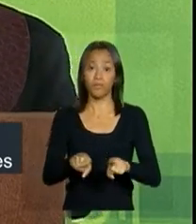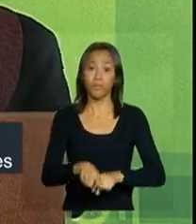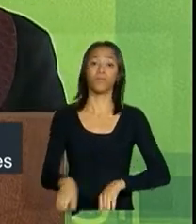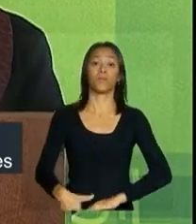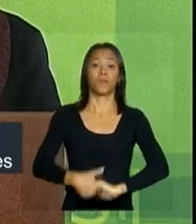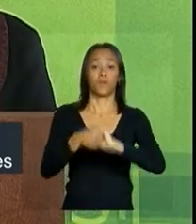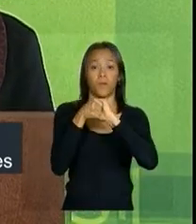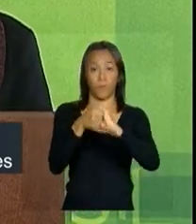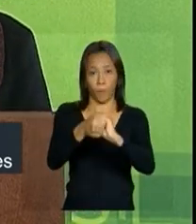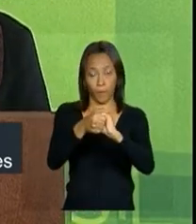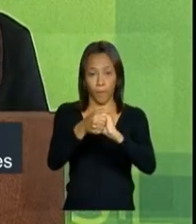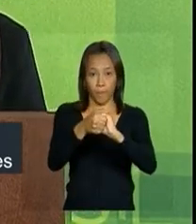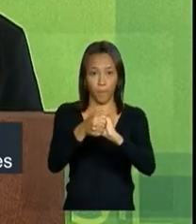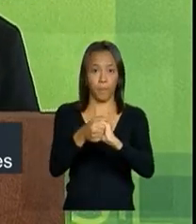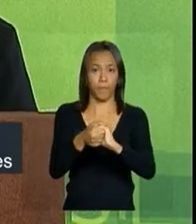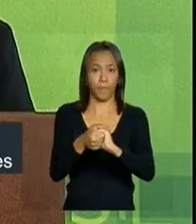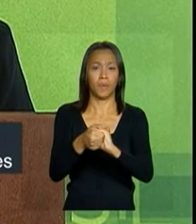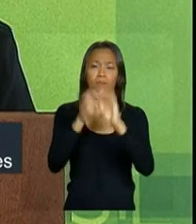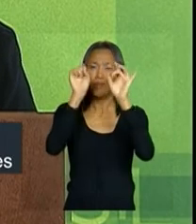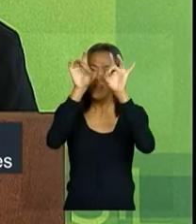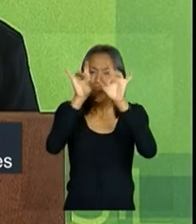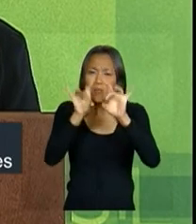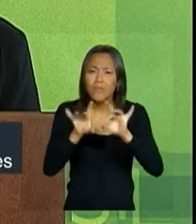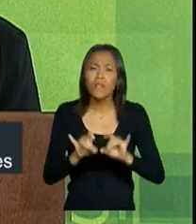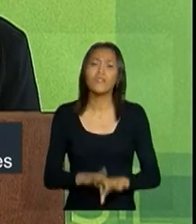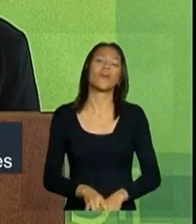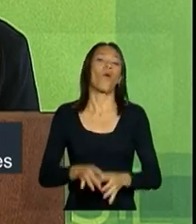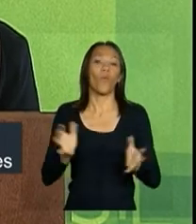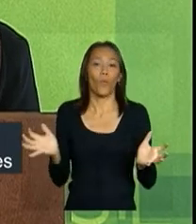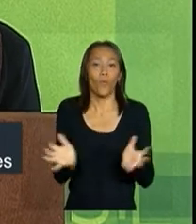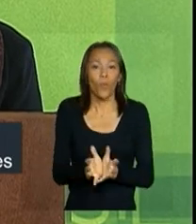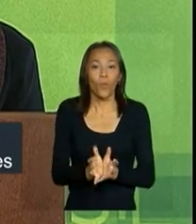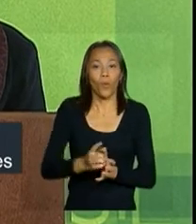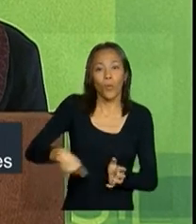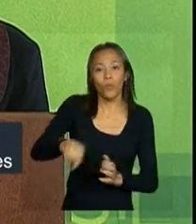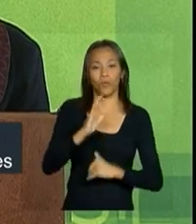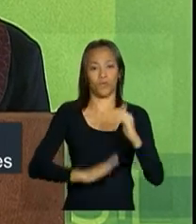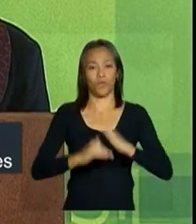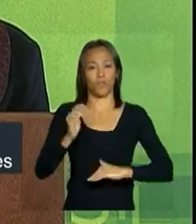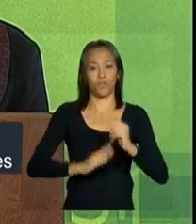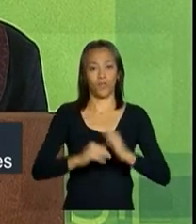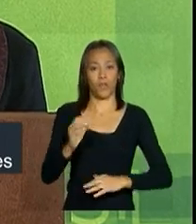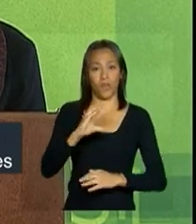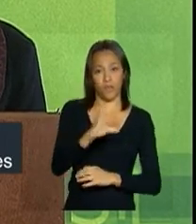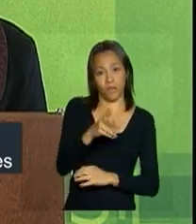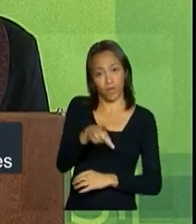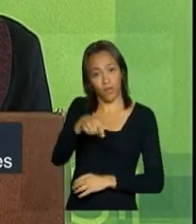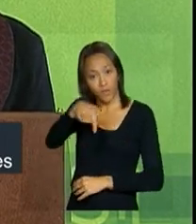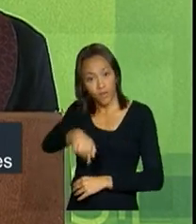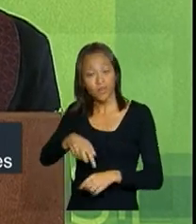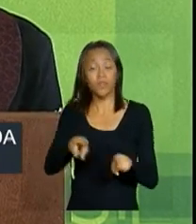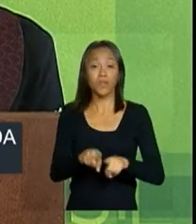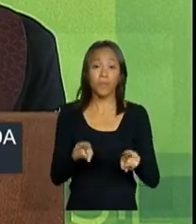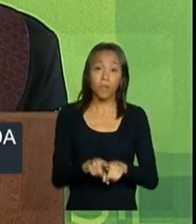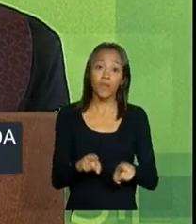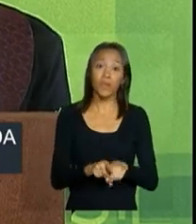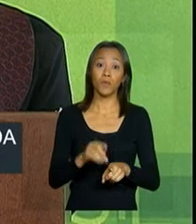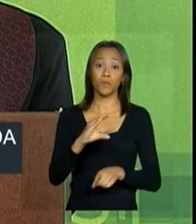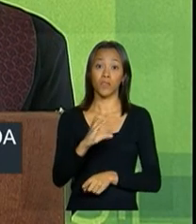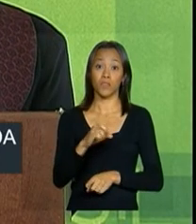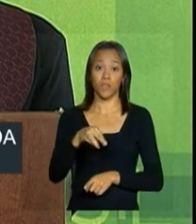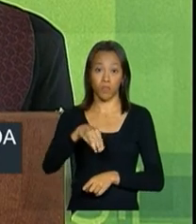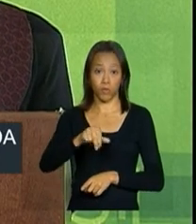primeiro também é em especial a equipe da ESPM e o cerimonial do